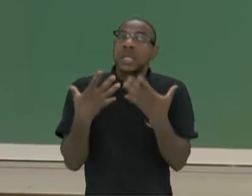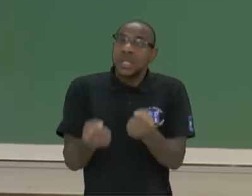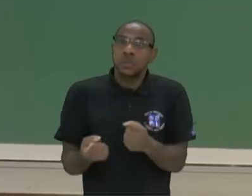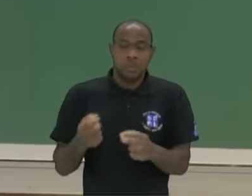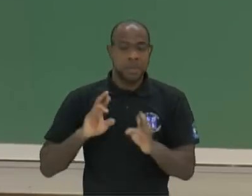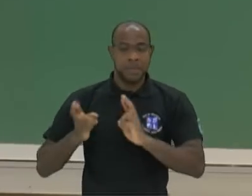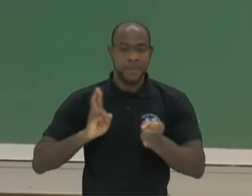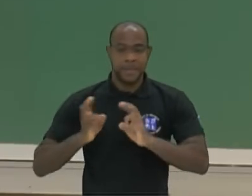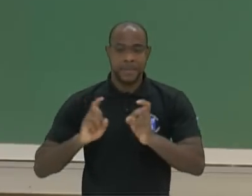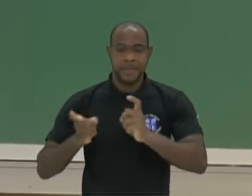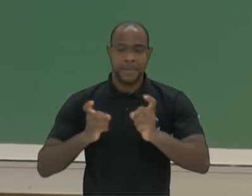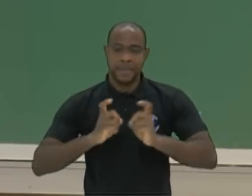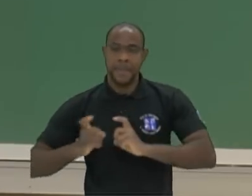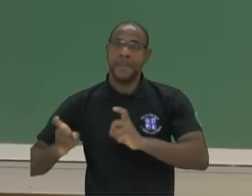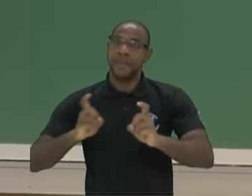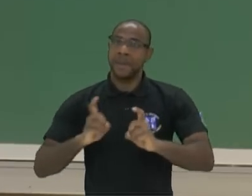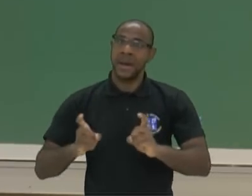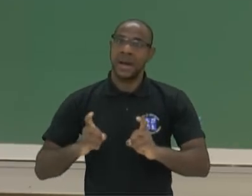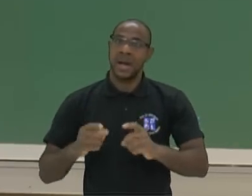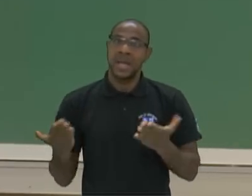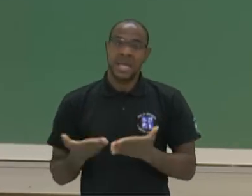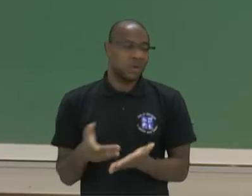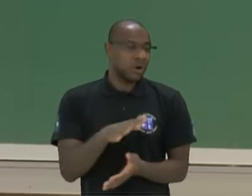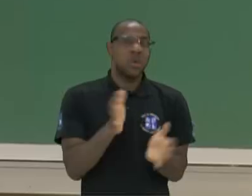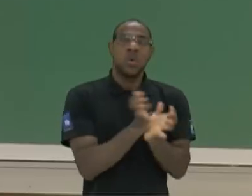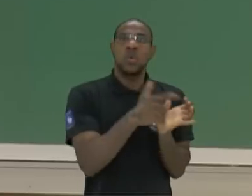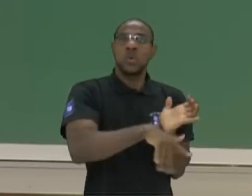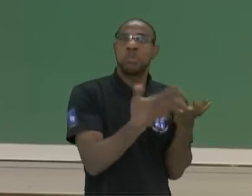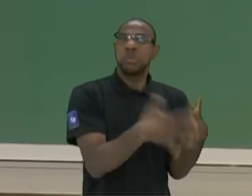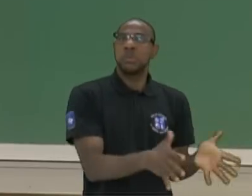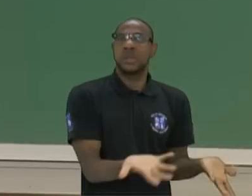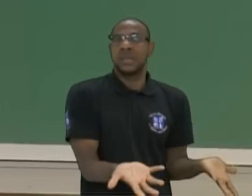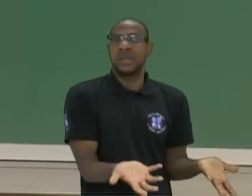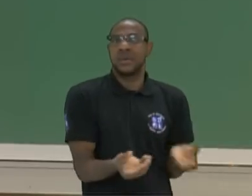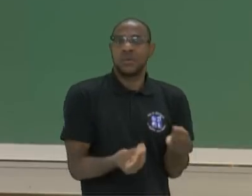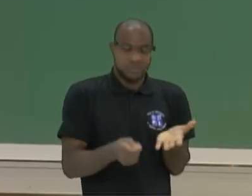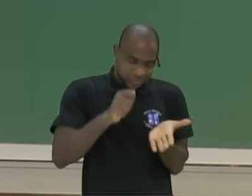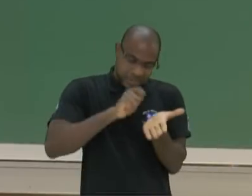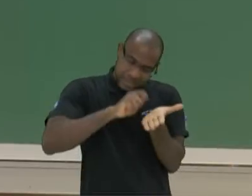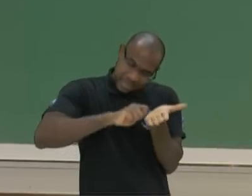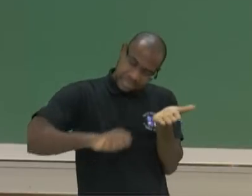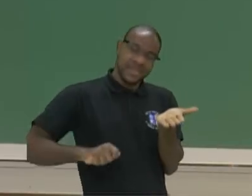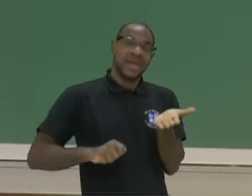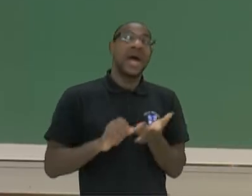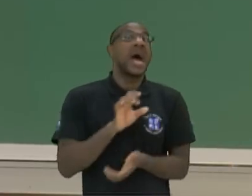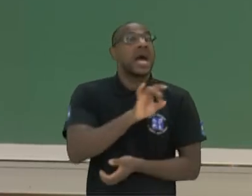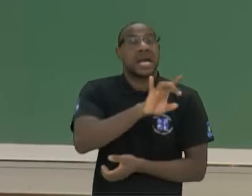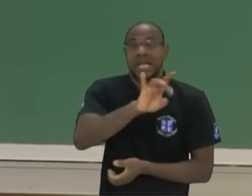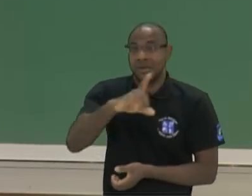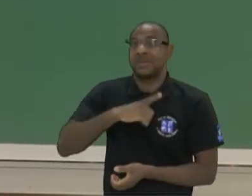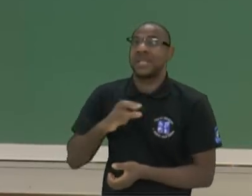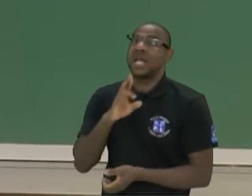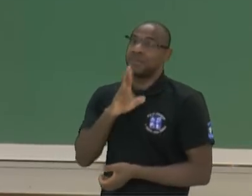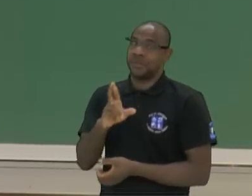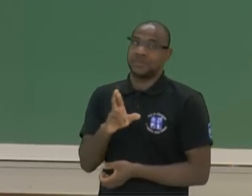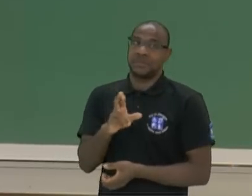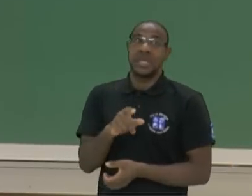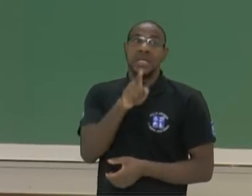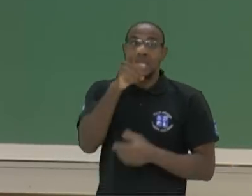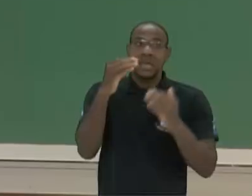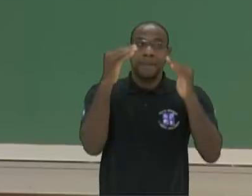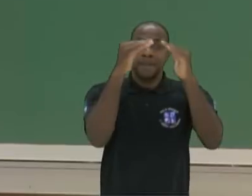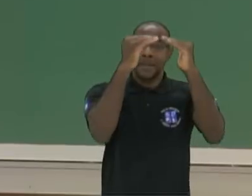atrás. Então, repare que isso tudo tem que estar ali no teu texto. Claro que cada um vai ter a sua resposta, mas essa aqui é uma grade para